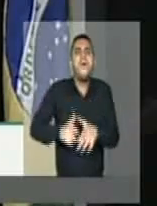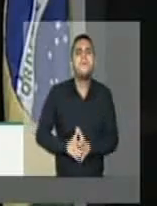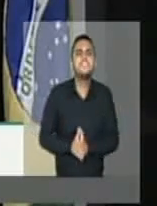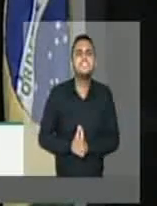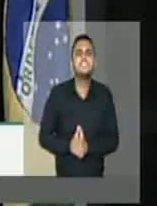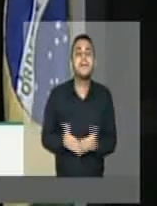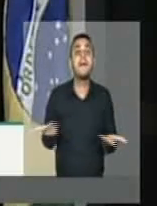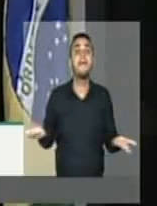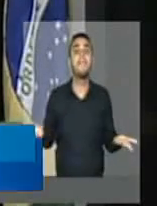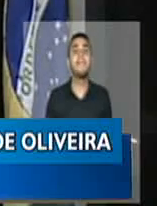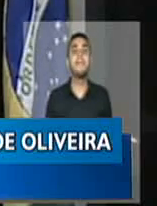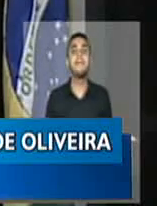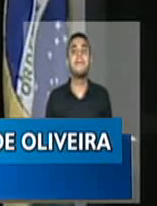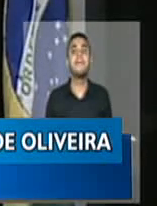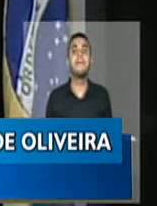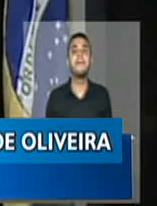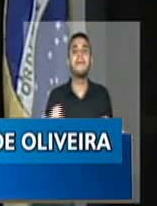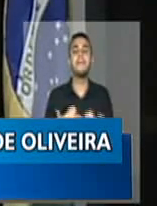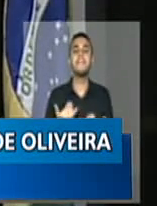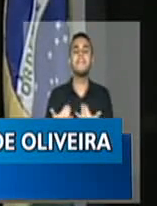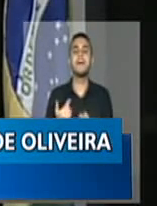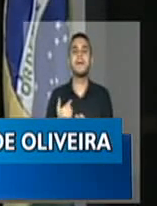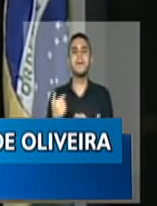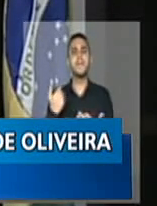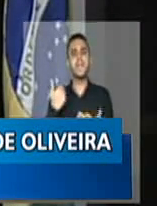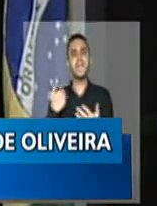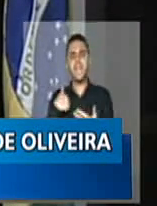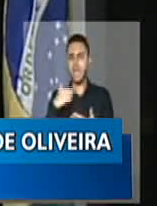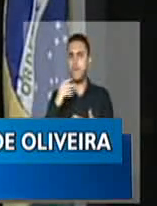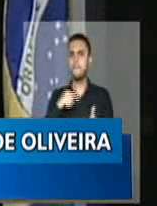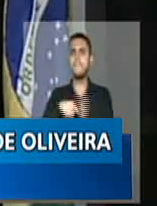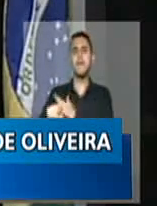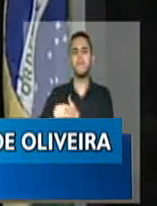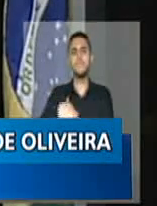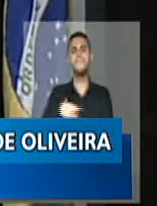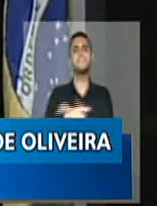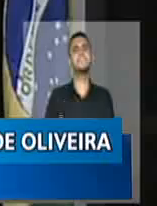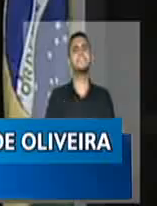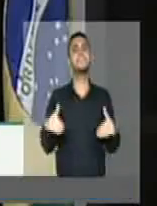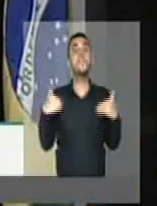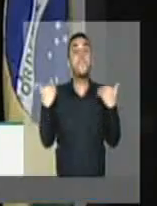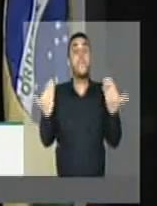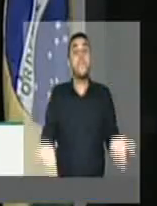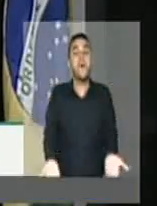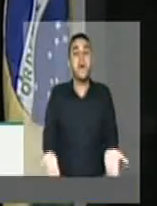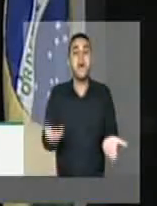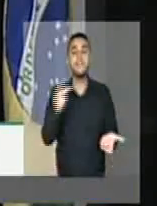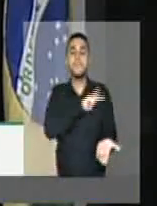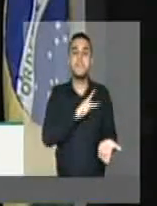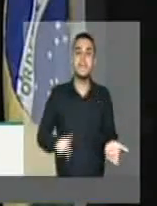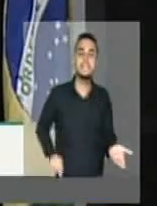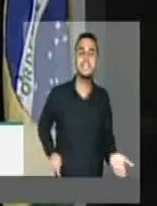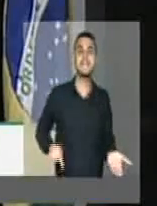lancei um repto e o relano Quando que o Presidente da República